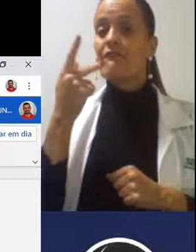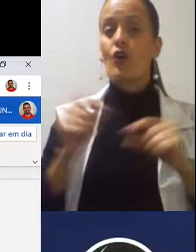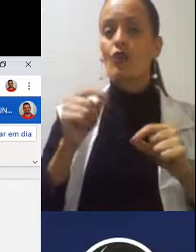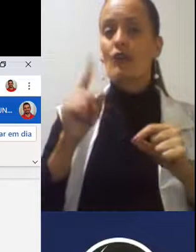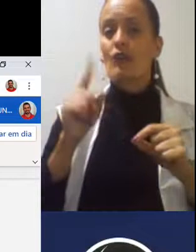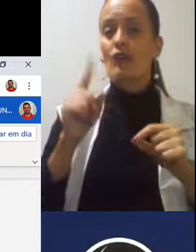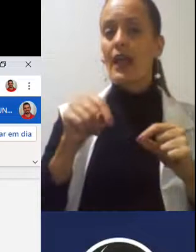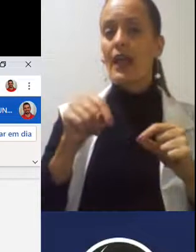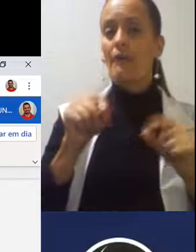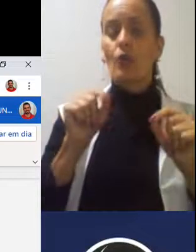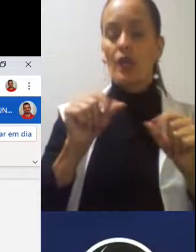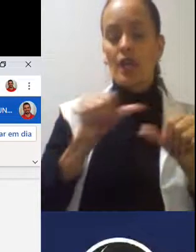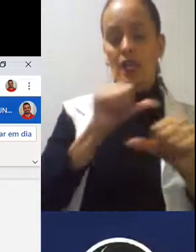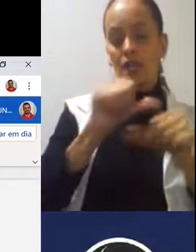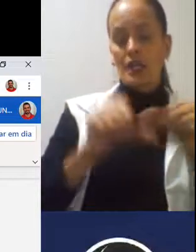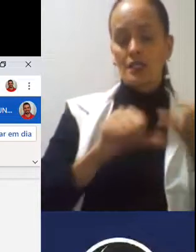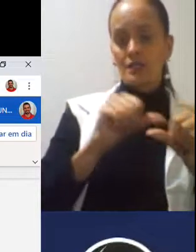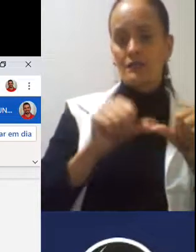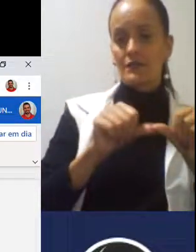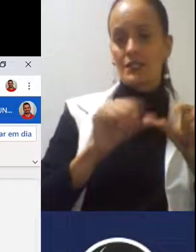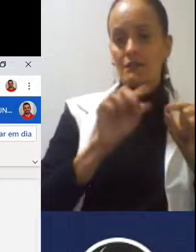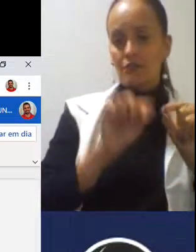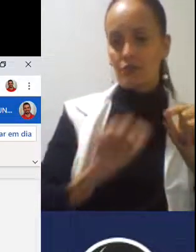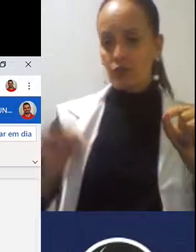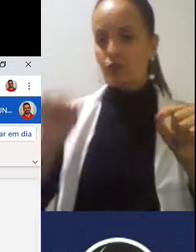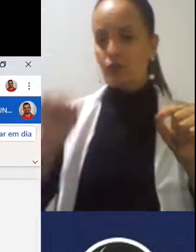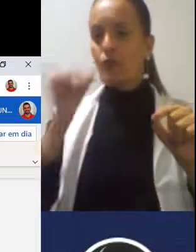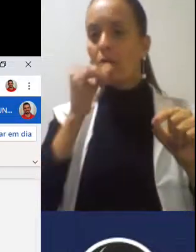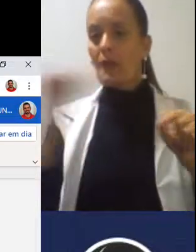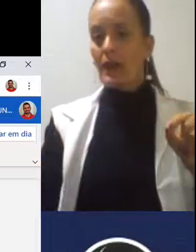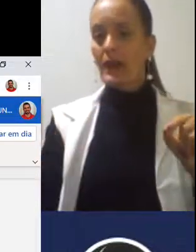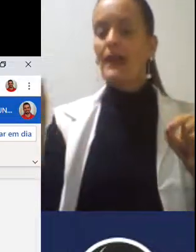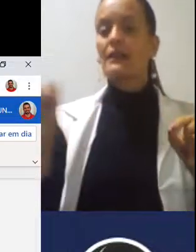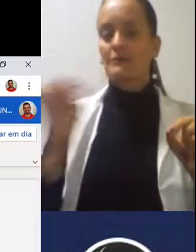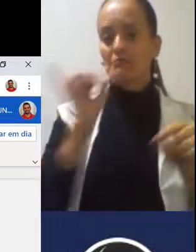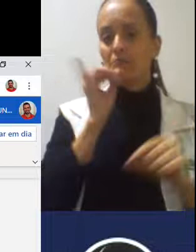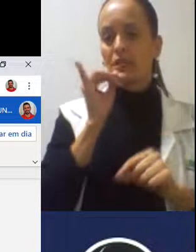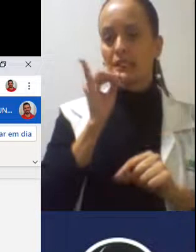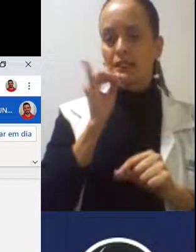passagem de corrente, né? Então, por exemplo, uma resistência lá de 60